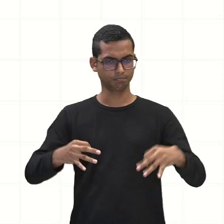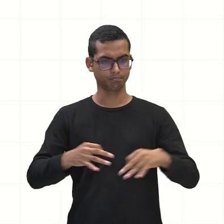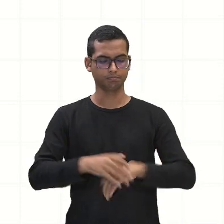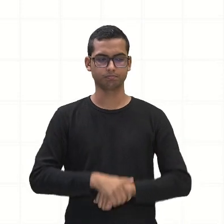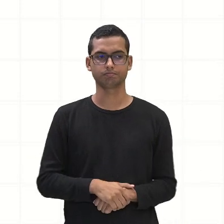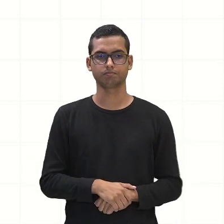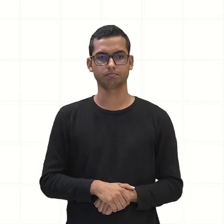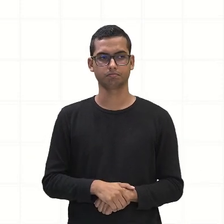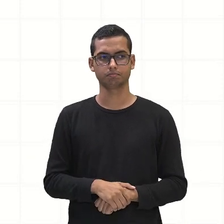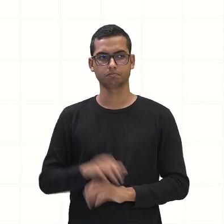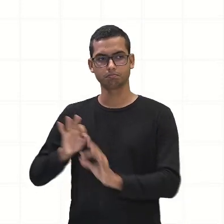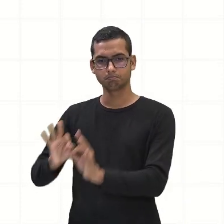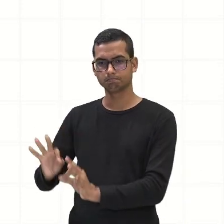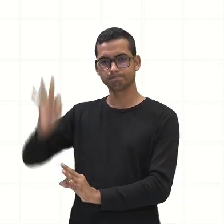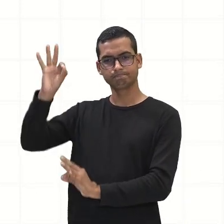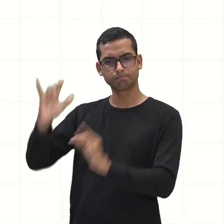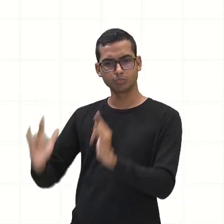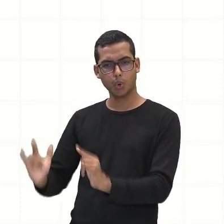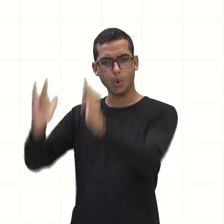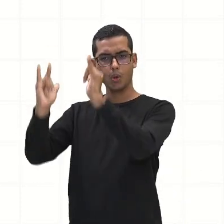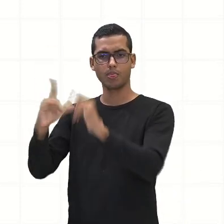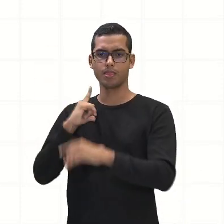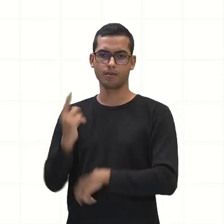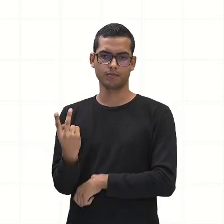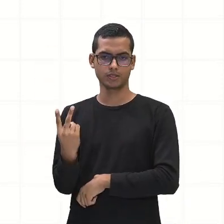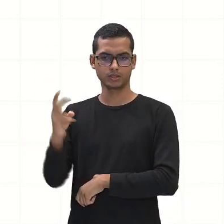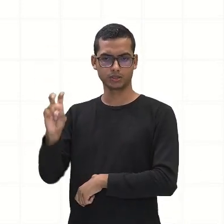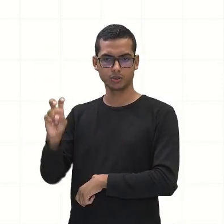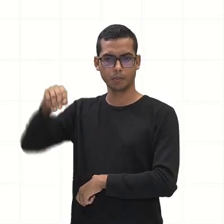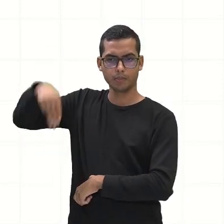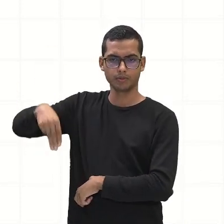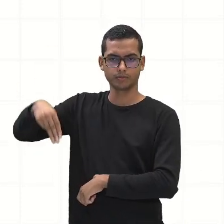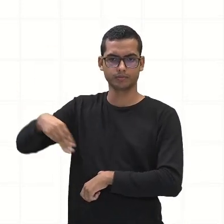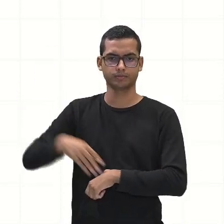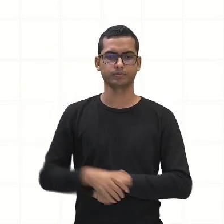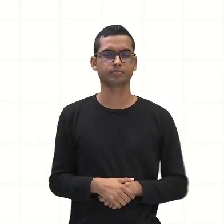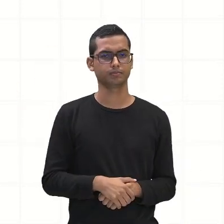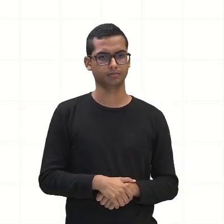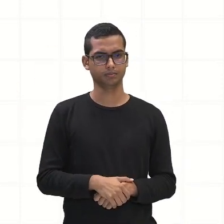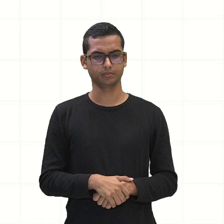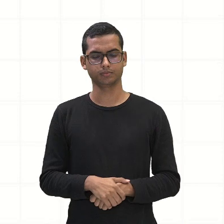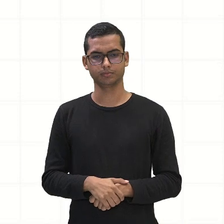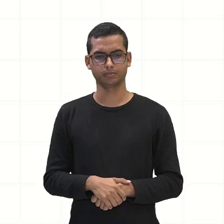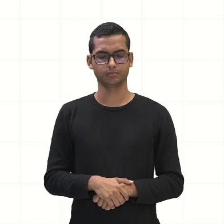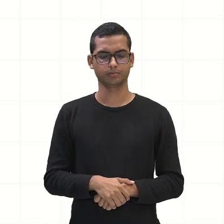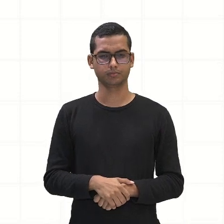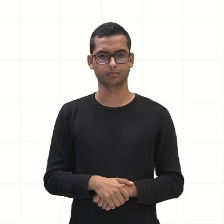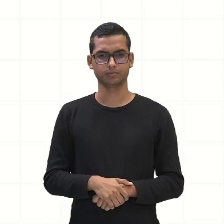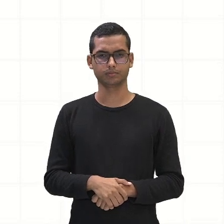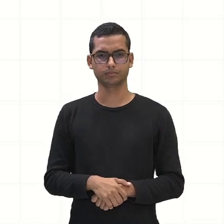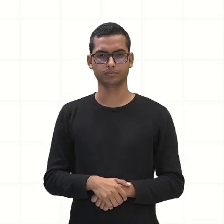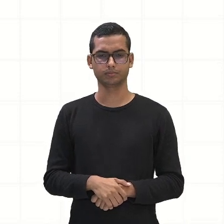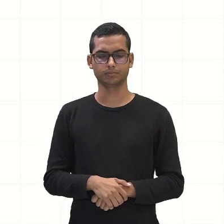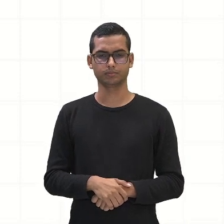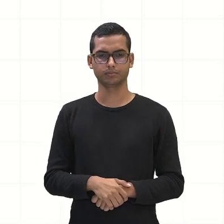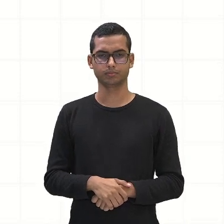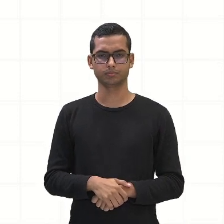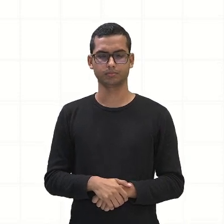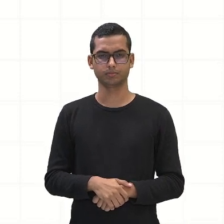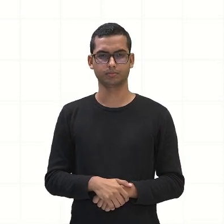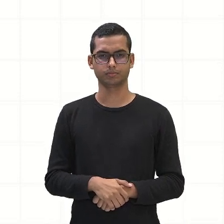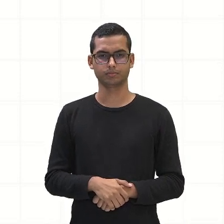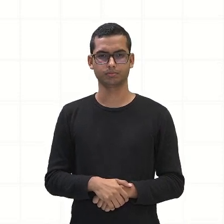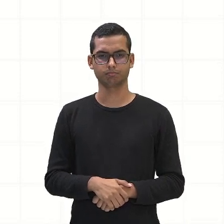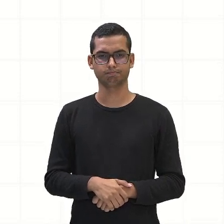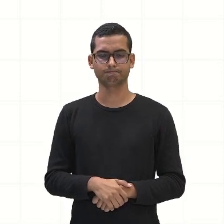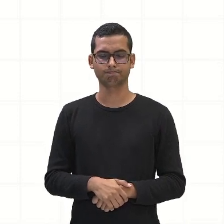prédio aqui, ó, 25 metros. Tudo certo? Então, essa é a nossa altura do prédio. Tudo bem? Tudo